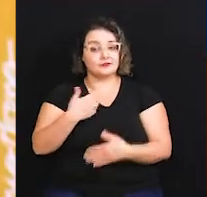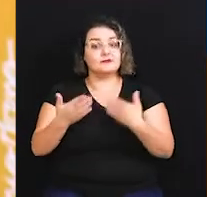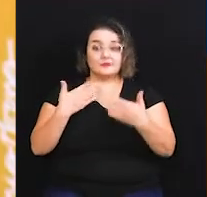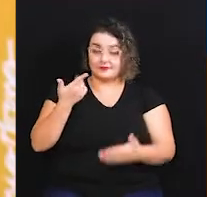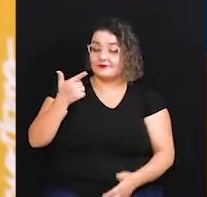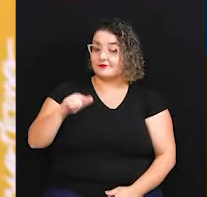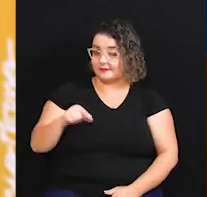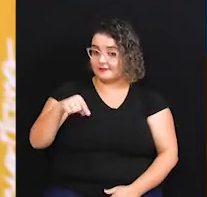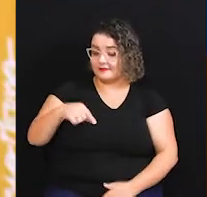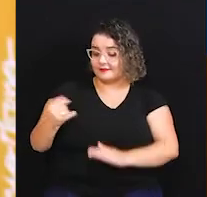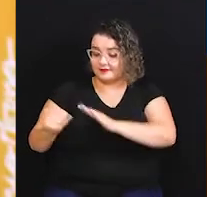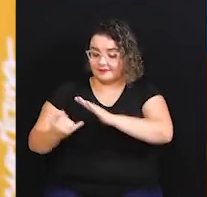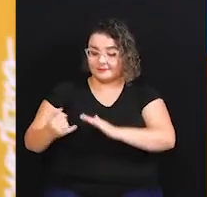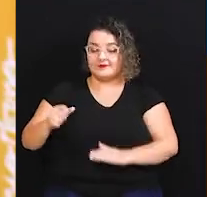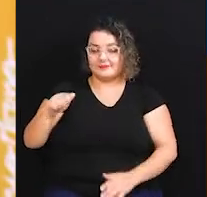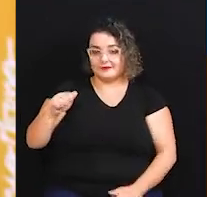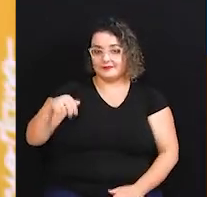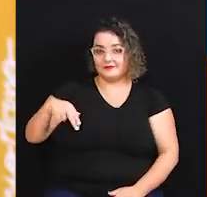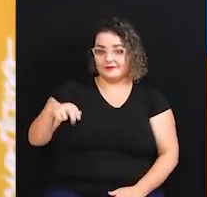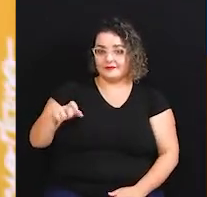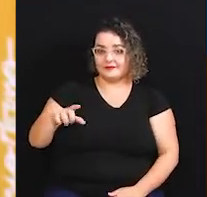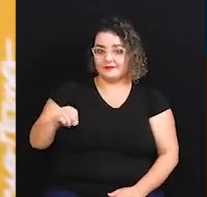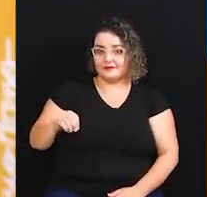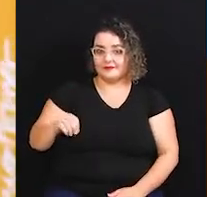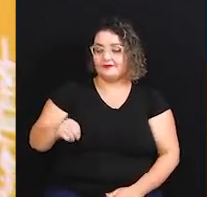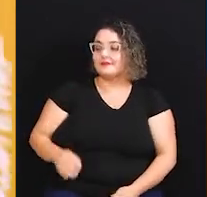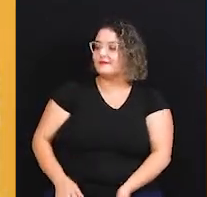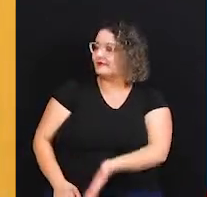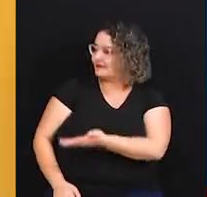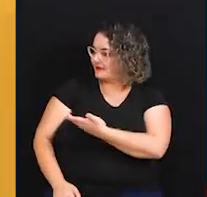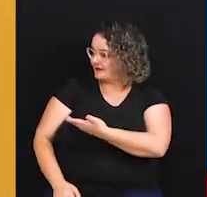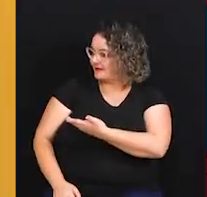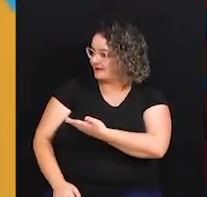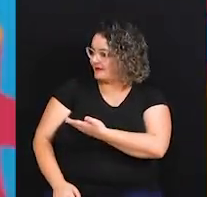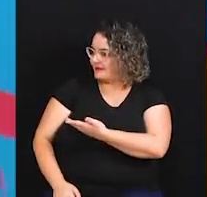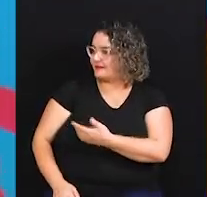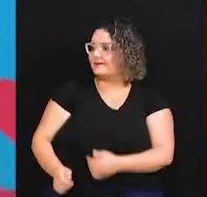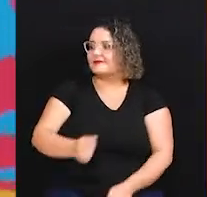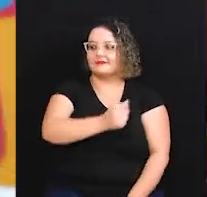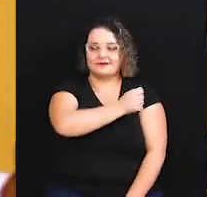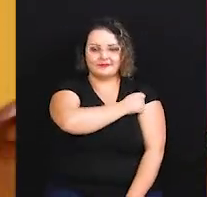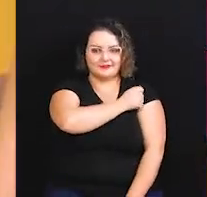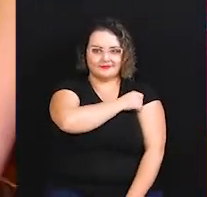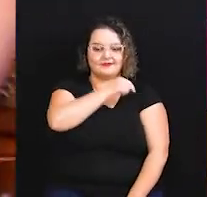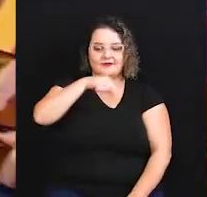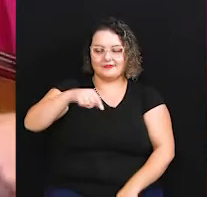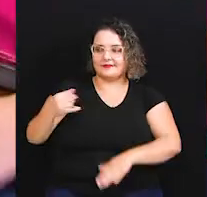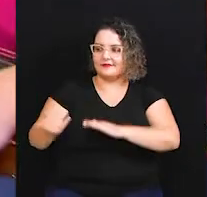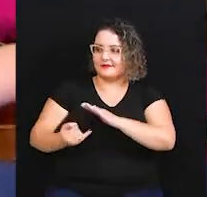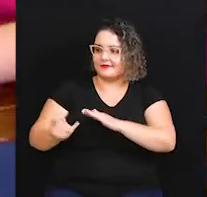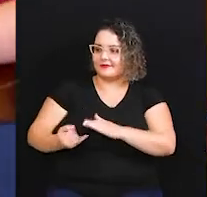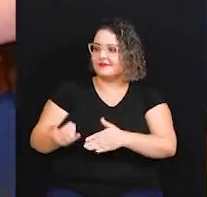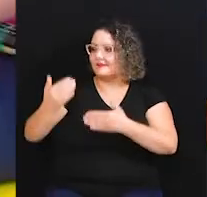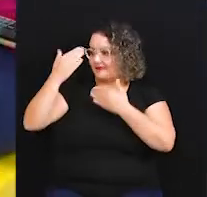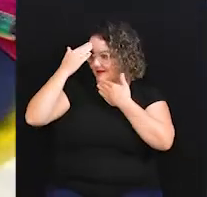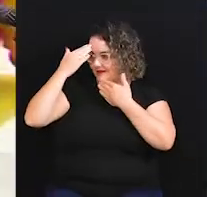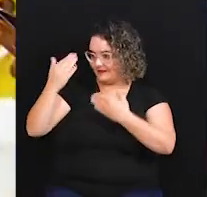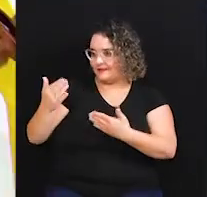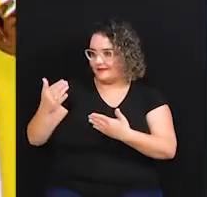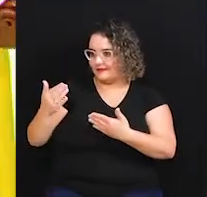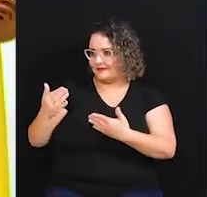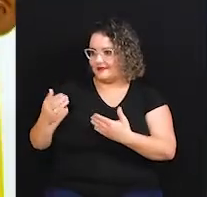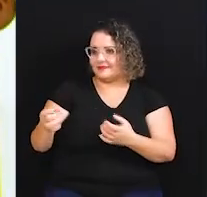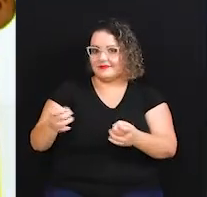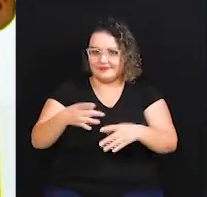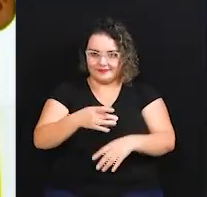Nossa conversa continua aqui no Instituto Anelo, dessa vez com a Yasmin Sobrinho, que é aluna aqui da instituição. Yasmin, obrigada,